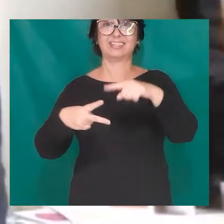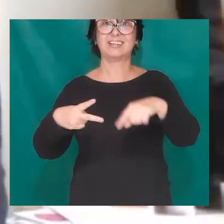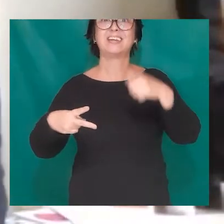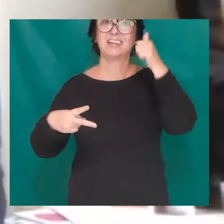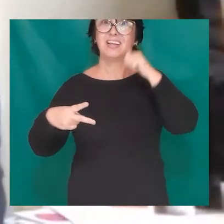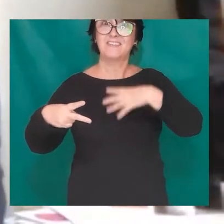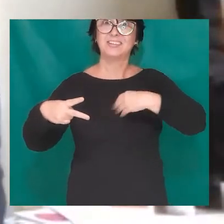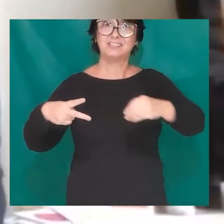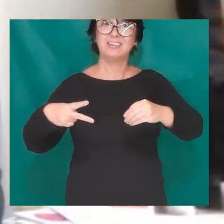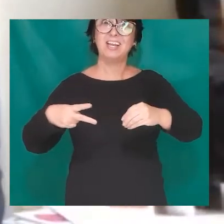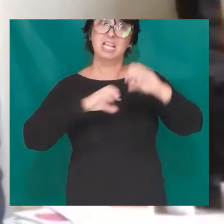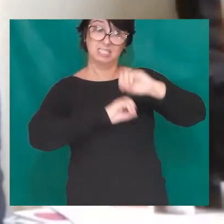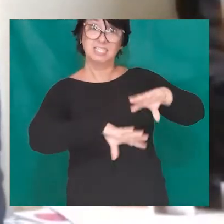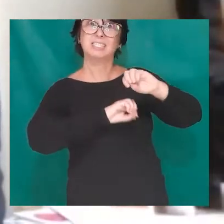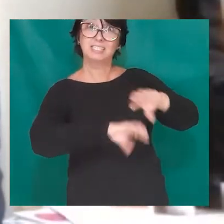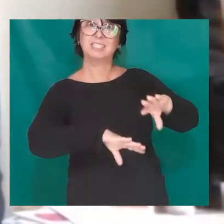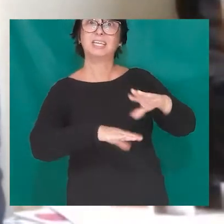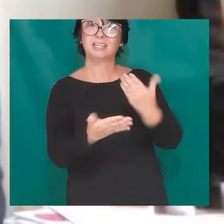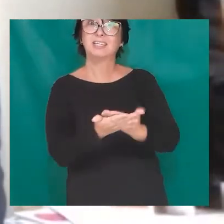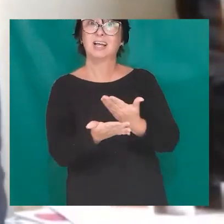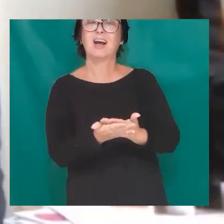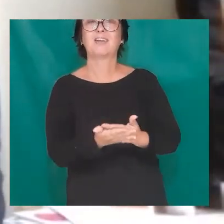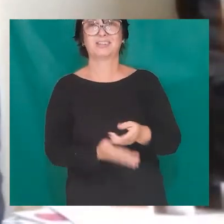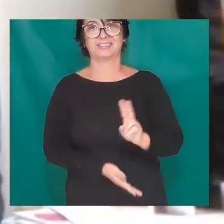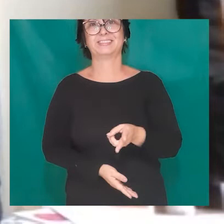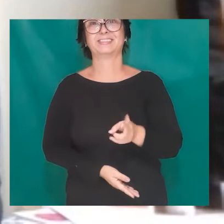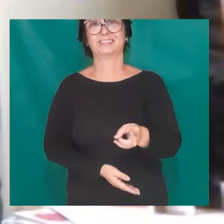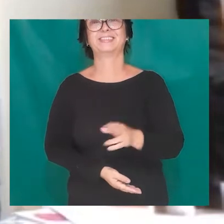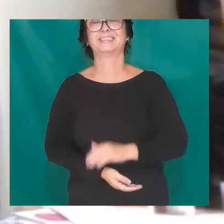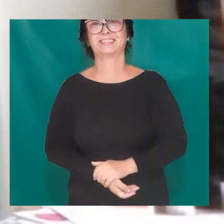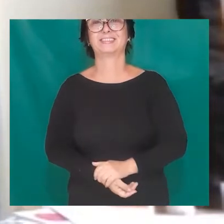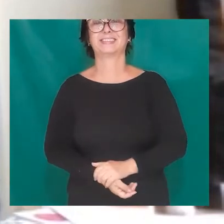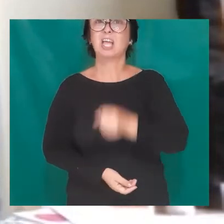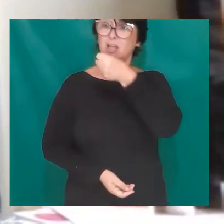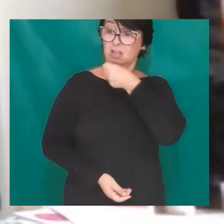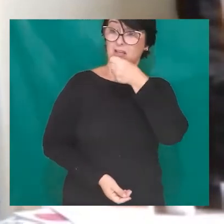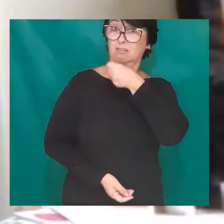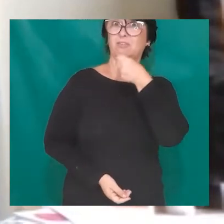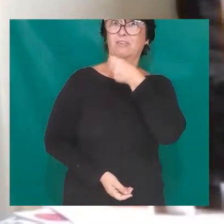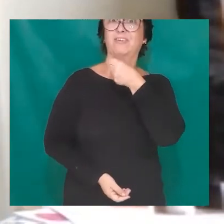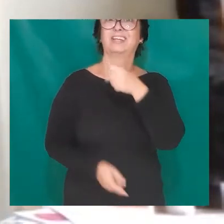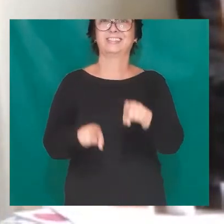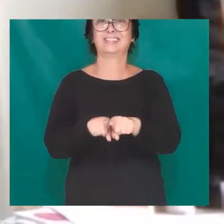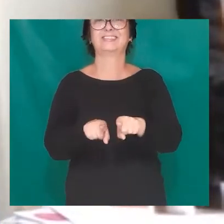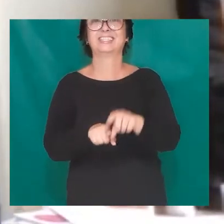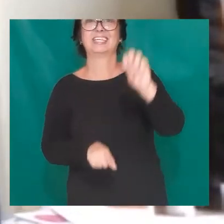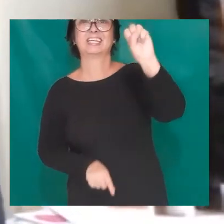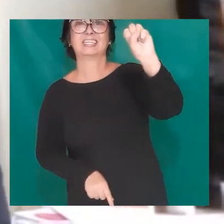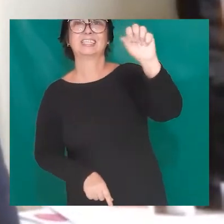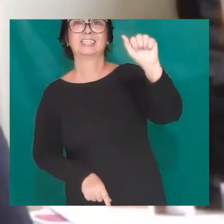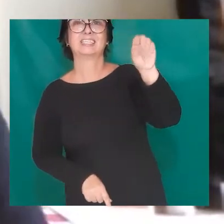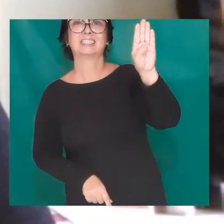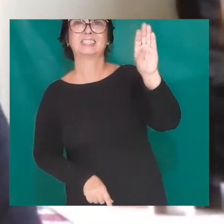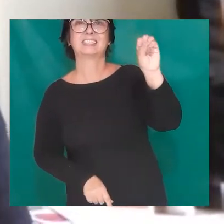também, as que dirigem as escolas. A Carol Savoia, que é cantora também, a Luísa Savoia também,